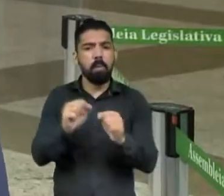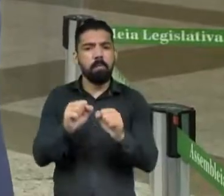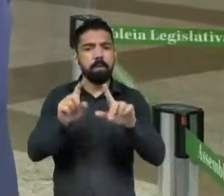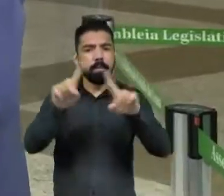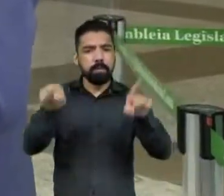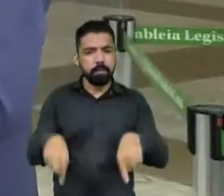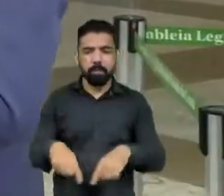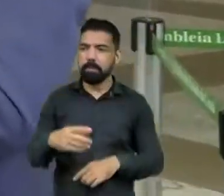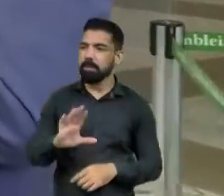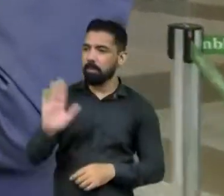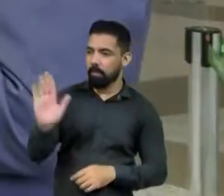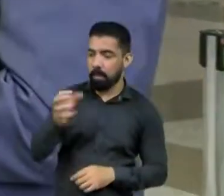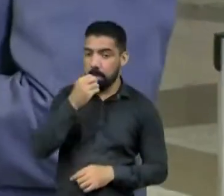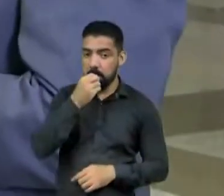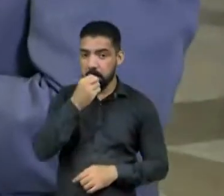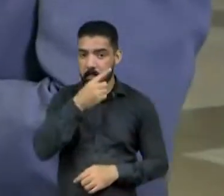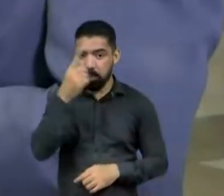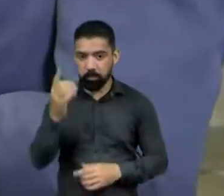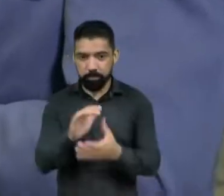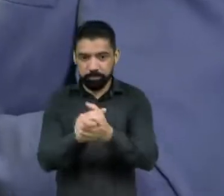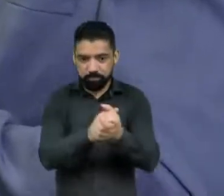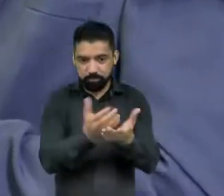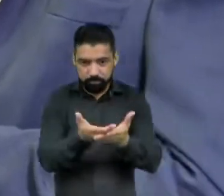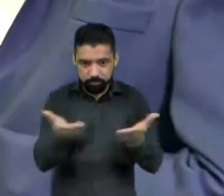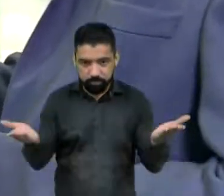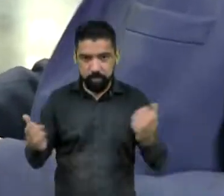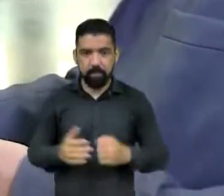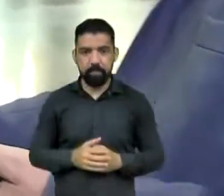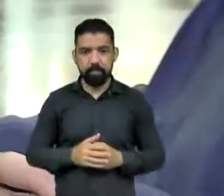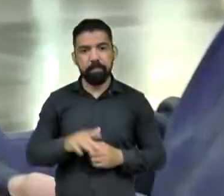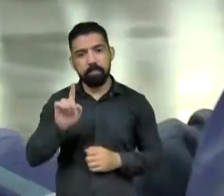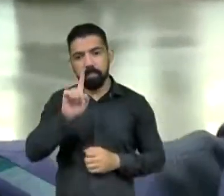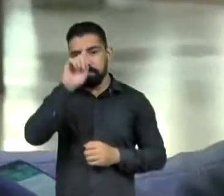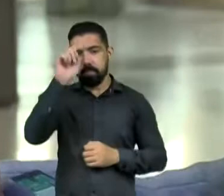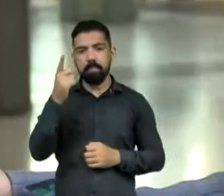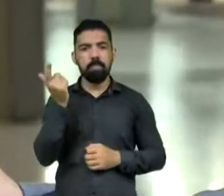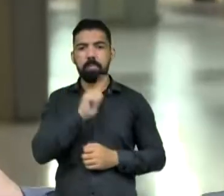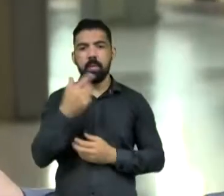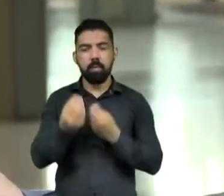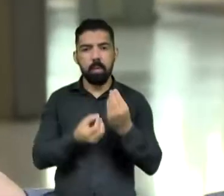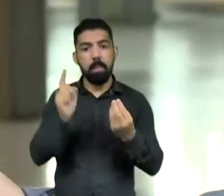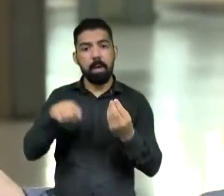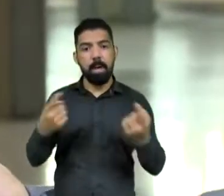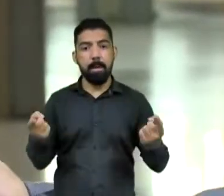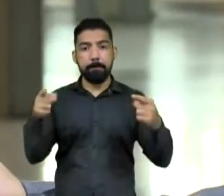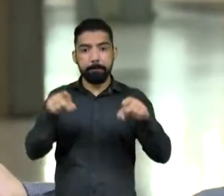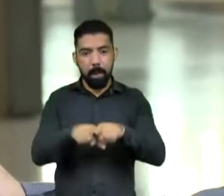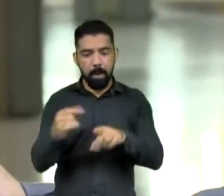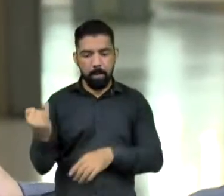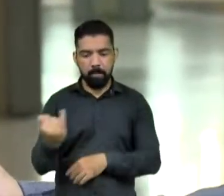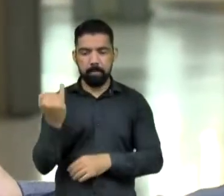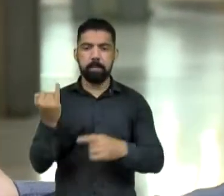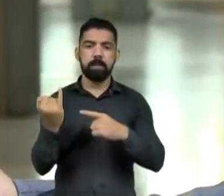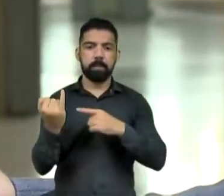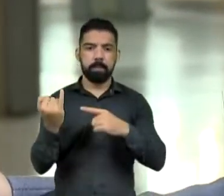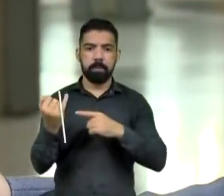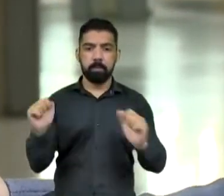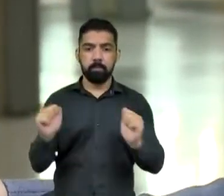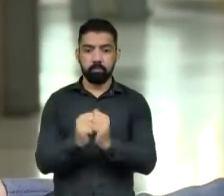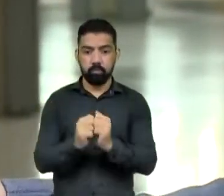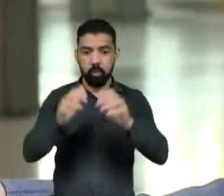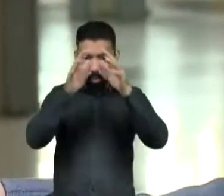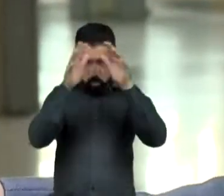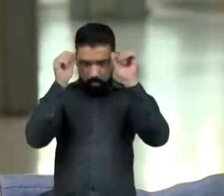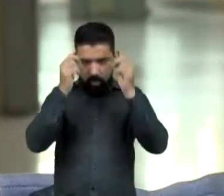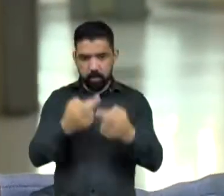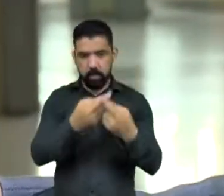bom dia a todos. Bem, a ideia surgiu de uma parceria relevante que nós fizemos junto ao Comitê de Responsabilidade